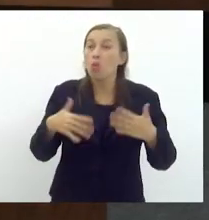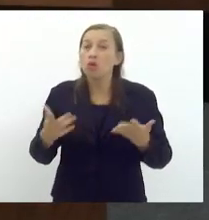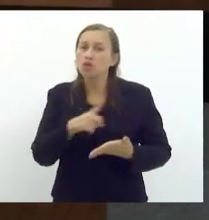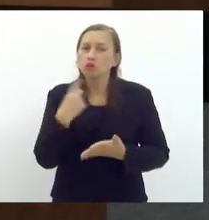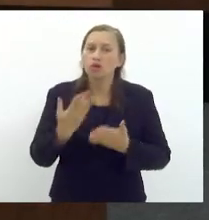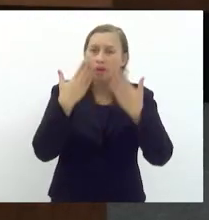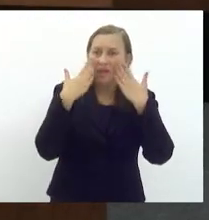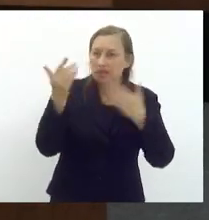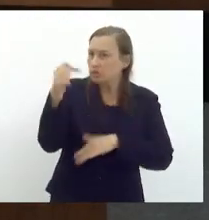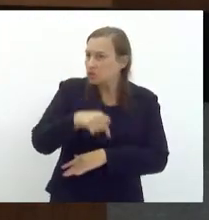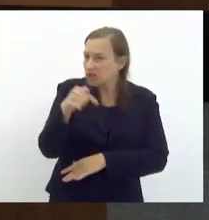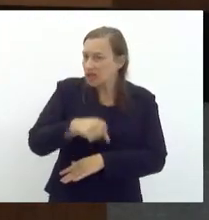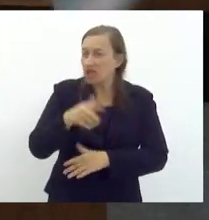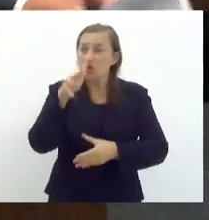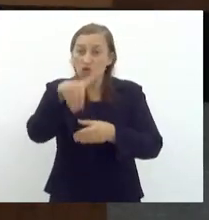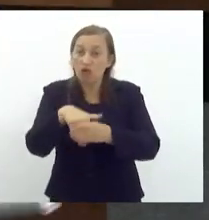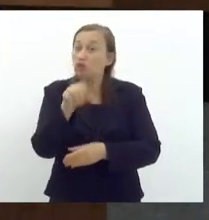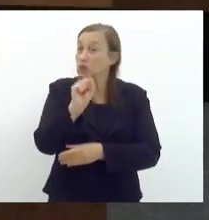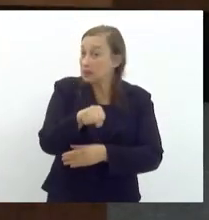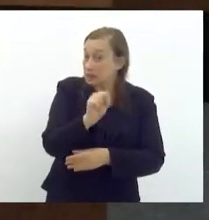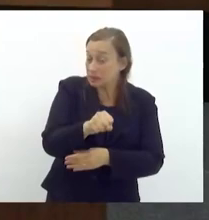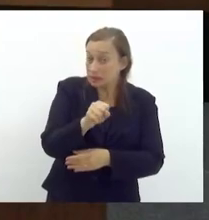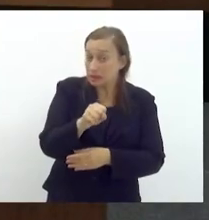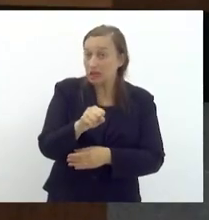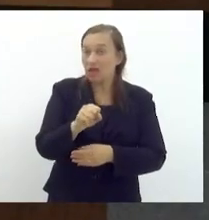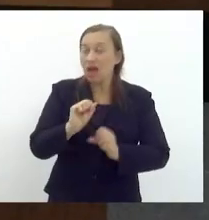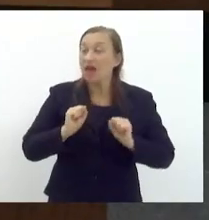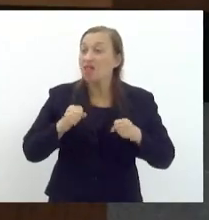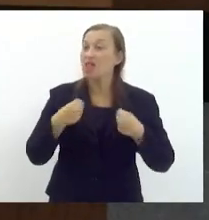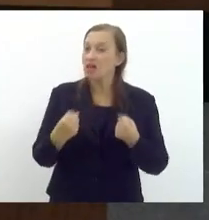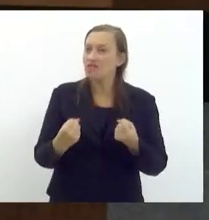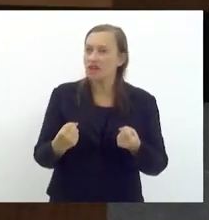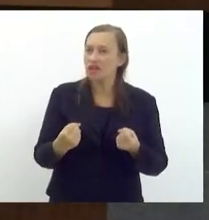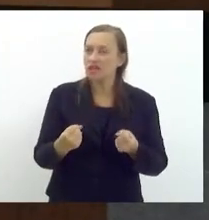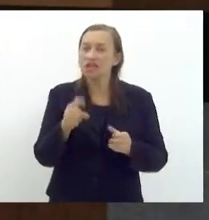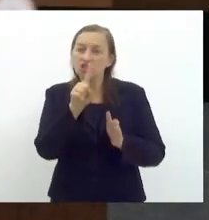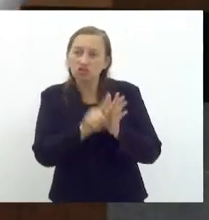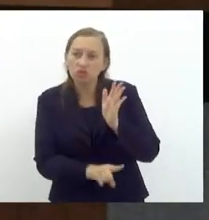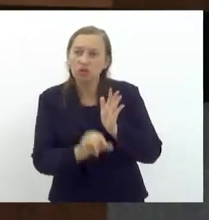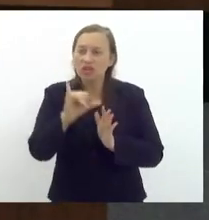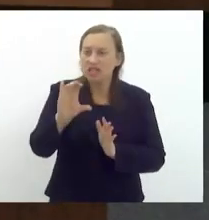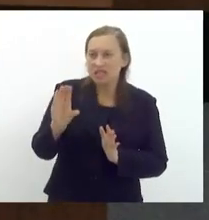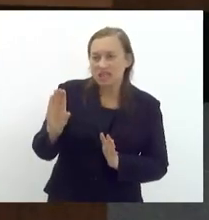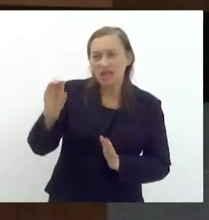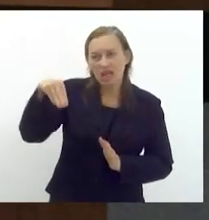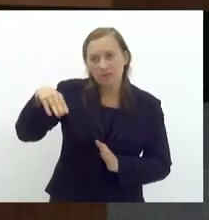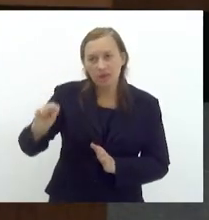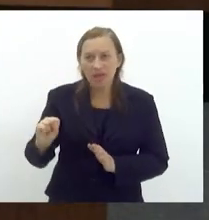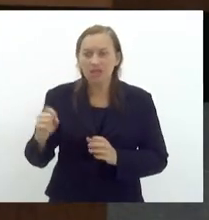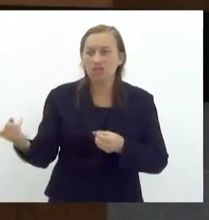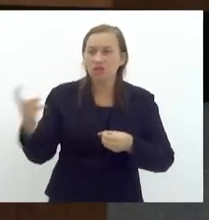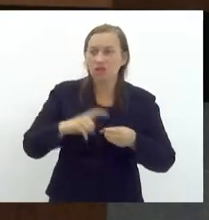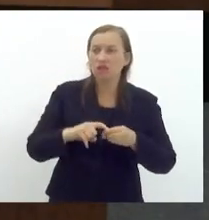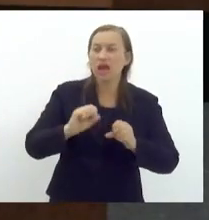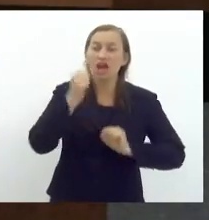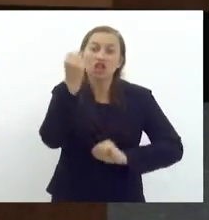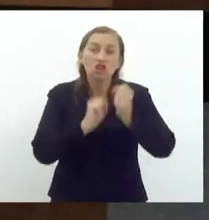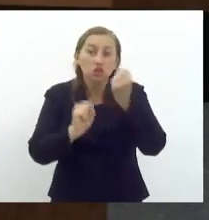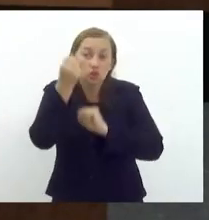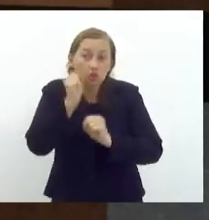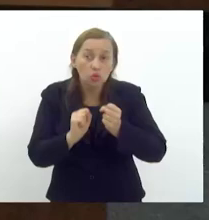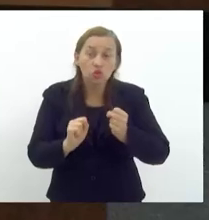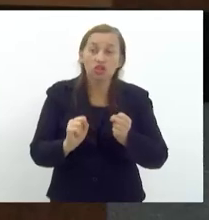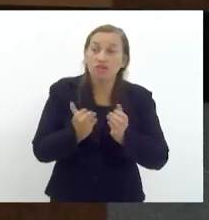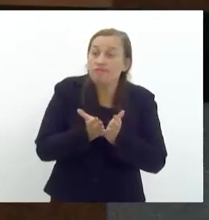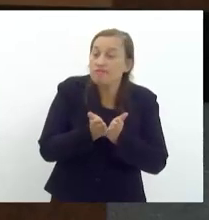apresentamos aqui o voto sim a defesa da redução do ICMS para a gente retomar a indústria naval quando a gente